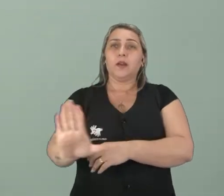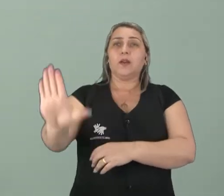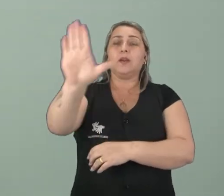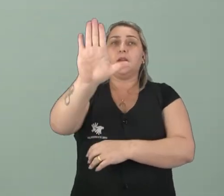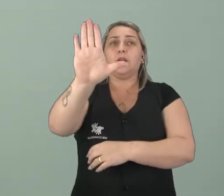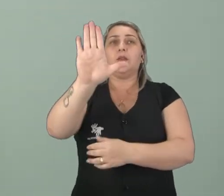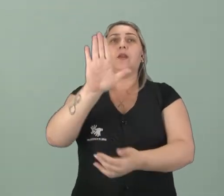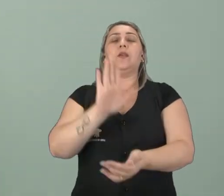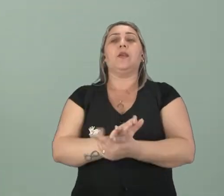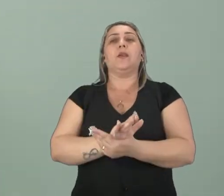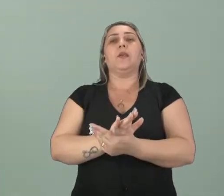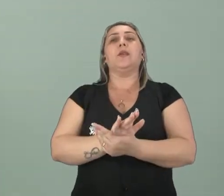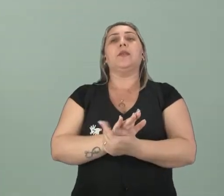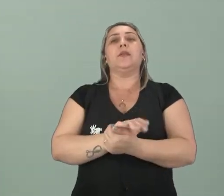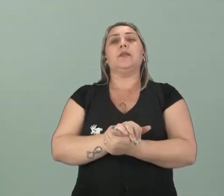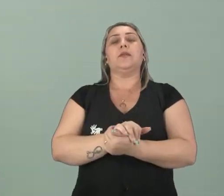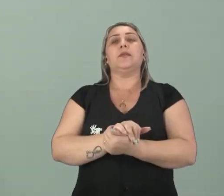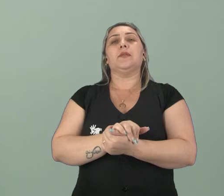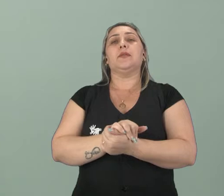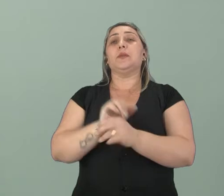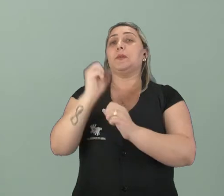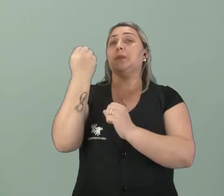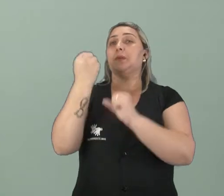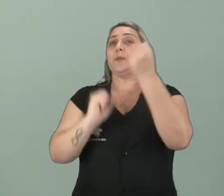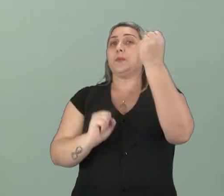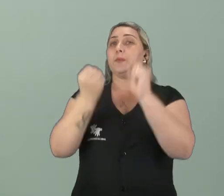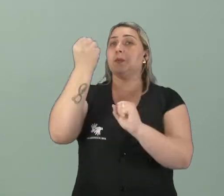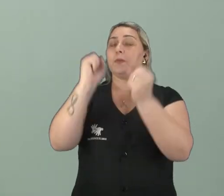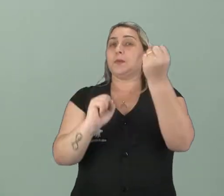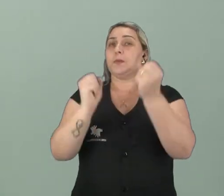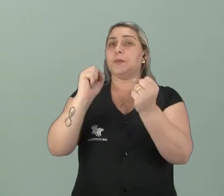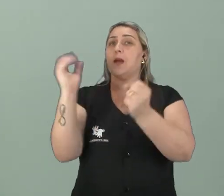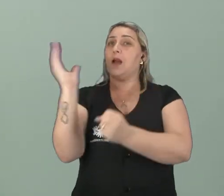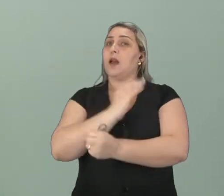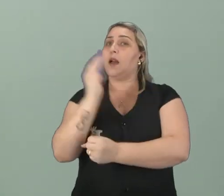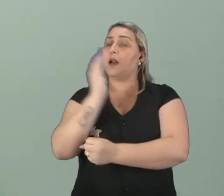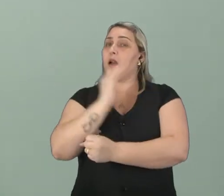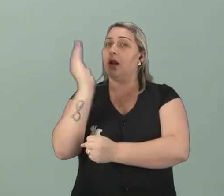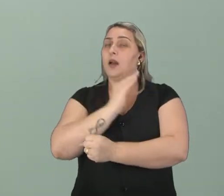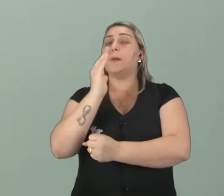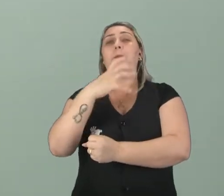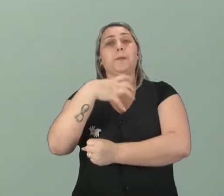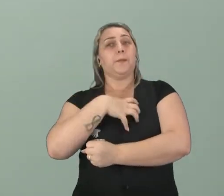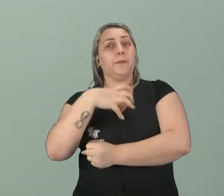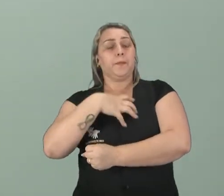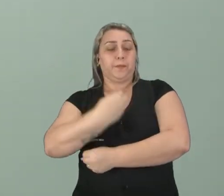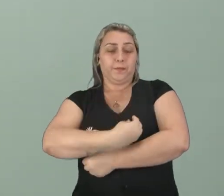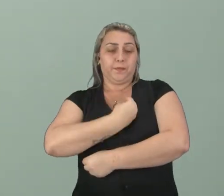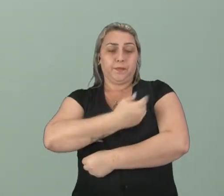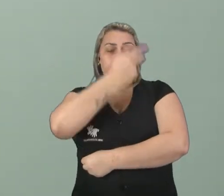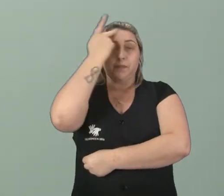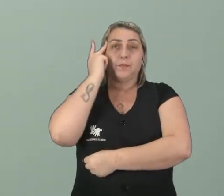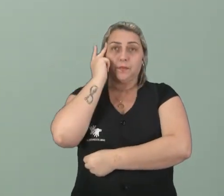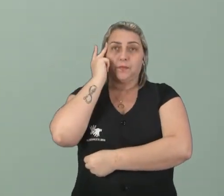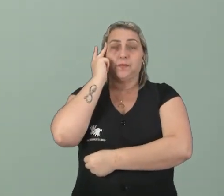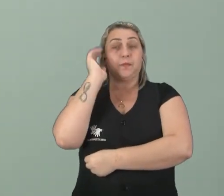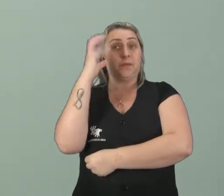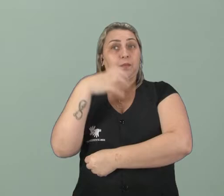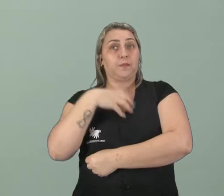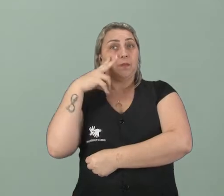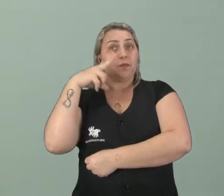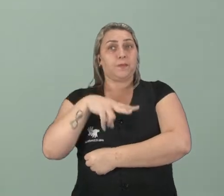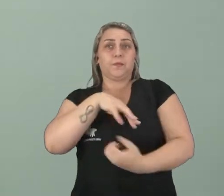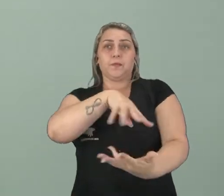como disse, com o processo de industrialização que acelerou totalmente a forma de vida das pessoas, a maneira de